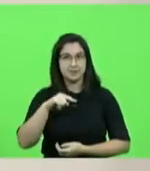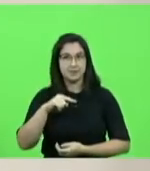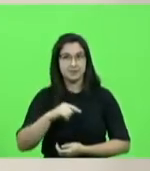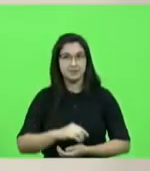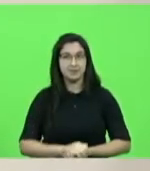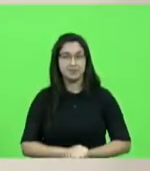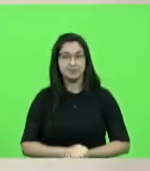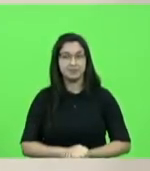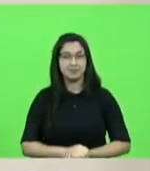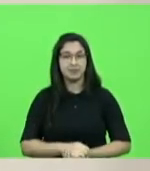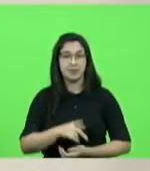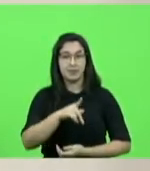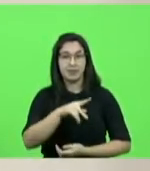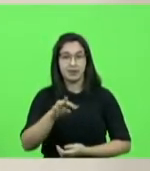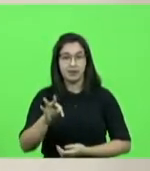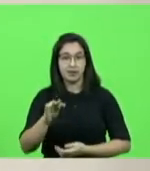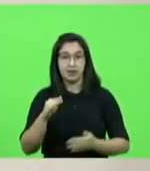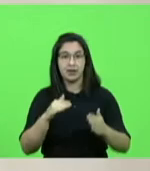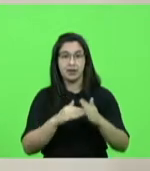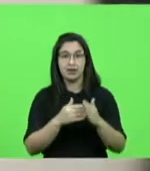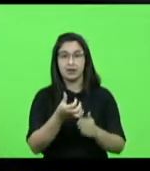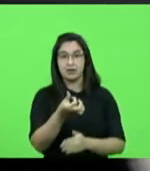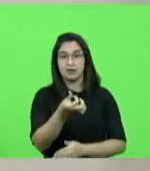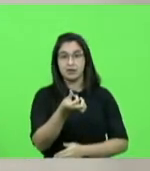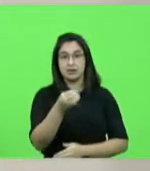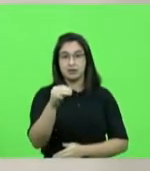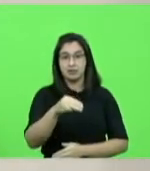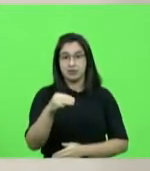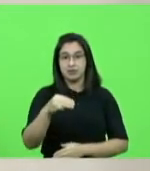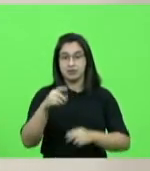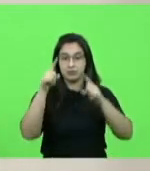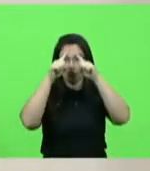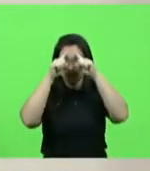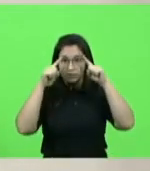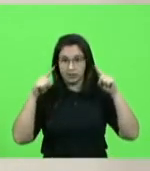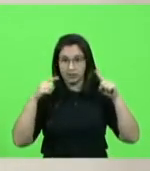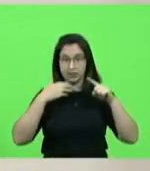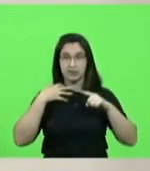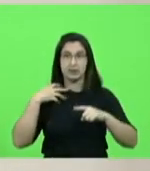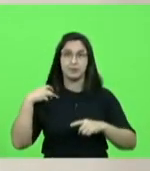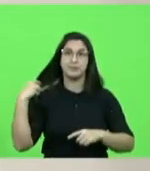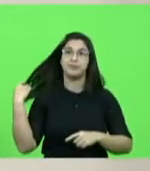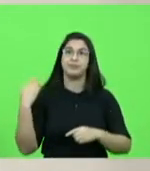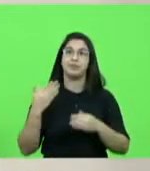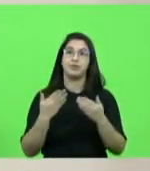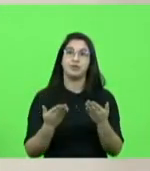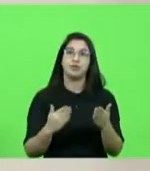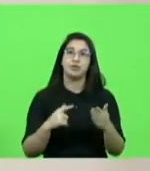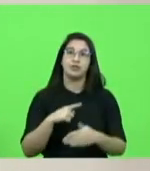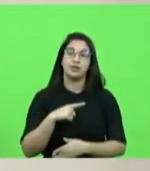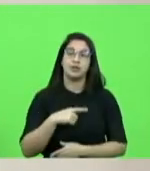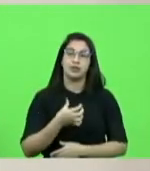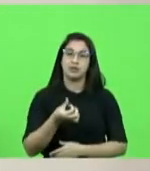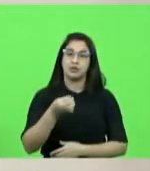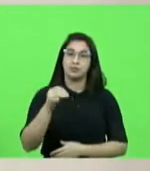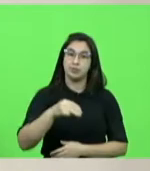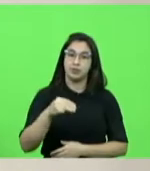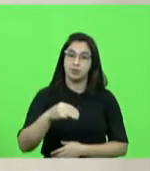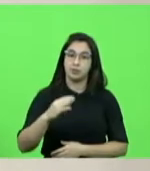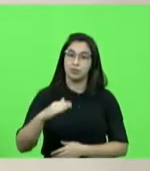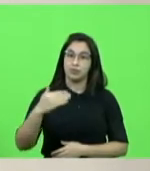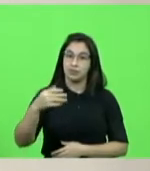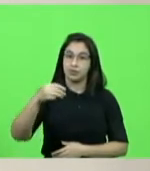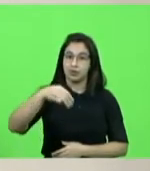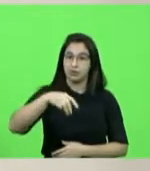Partido dos Trabalhadores, por 6 minutos, Neudi Sareta. Vossa Excelência, será 6 minutos e depois, na sequência, MDB